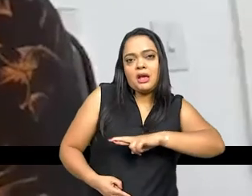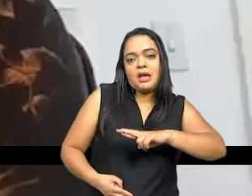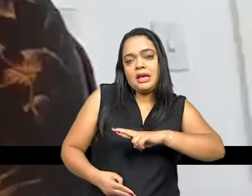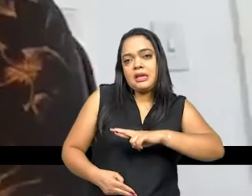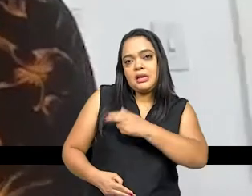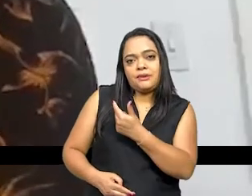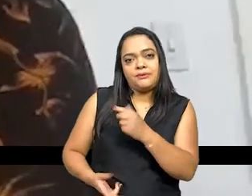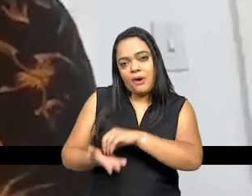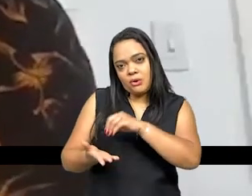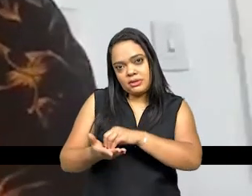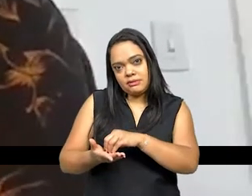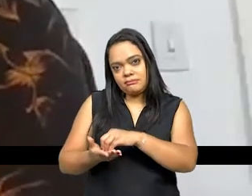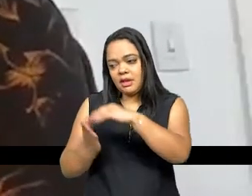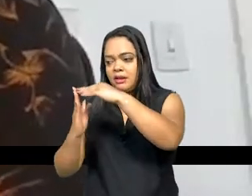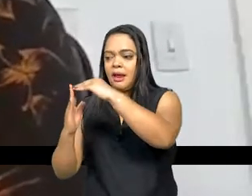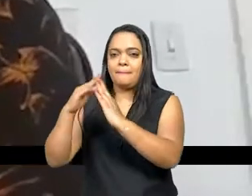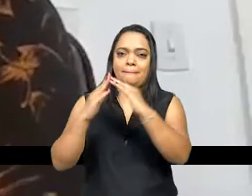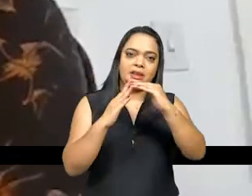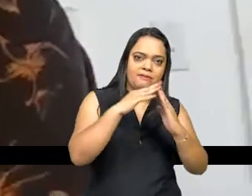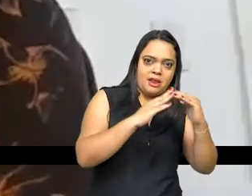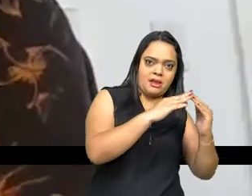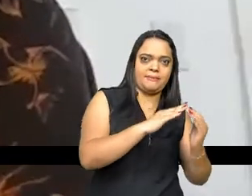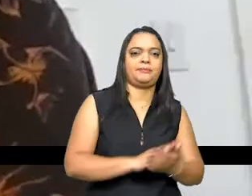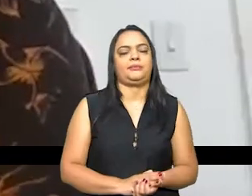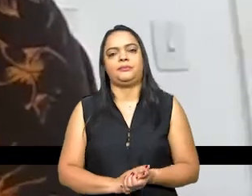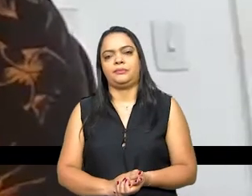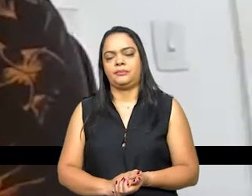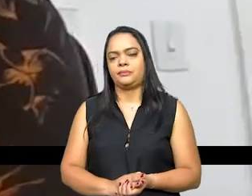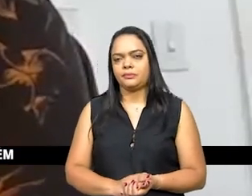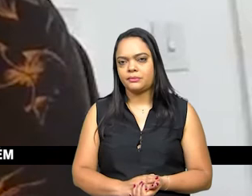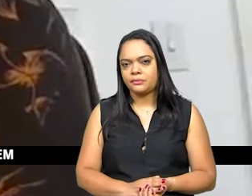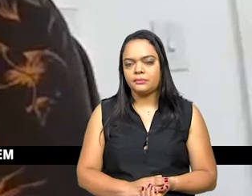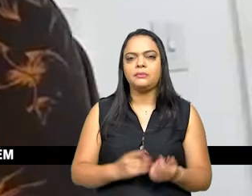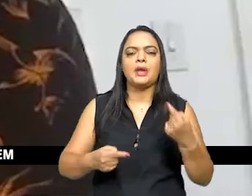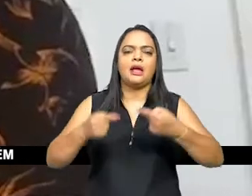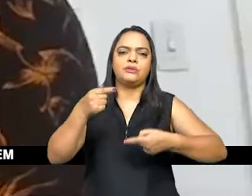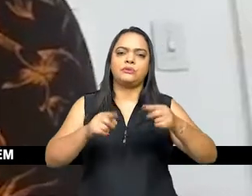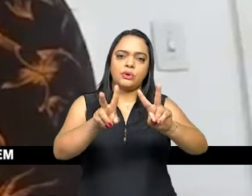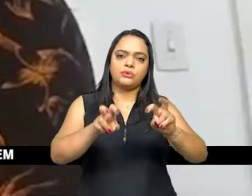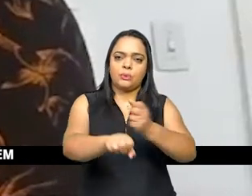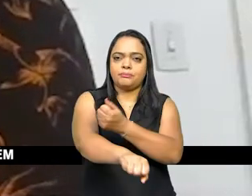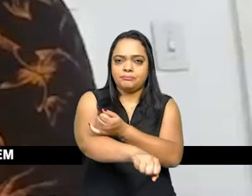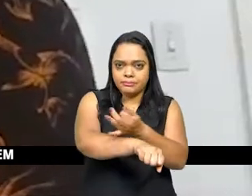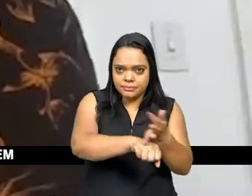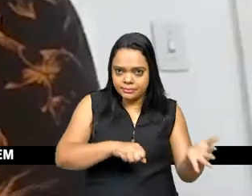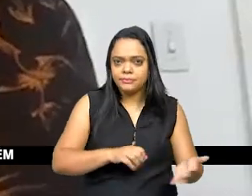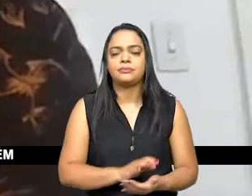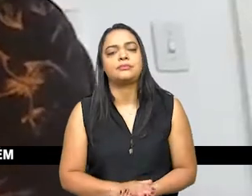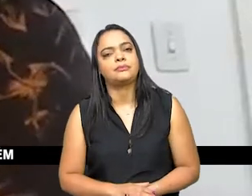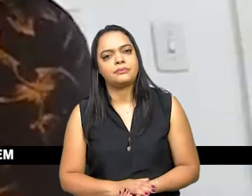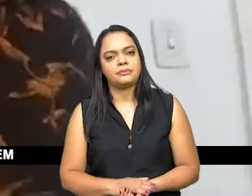na periferia. Né? E aqui, só para fazer um gancho com a discussão sobre branquitude, tem